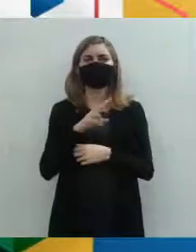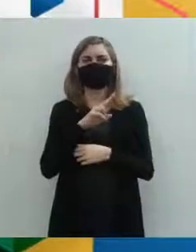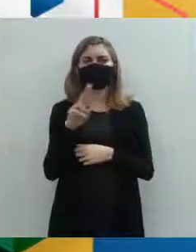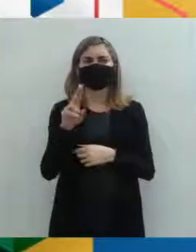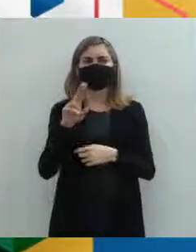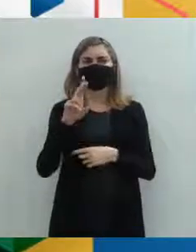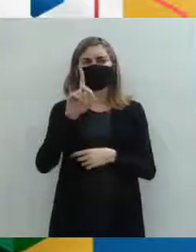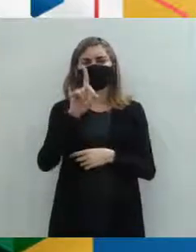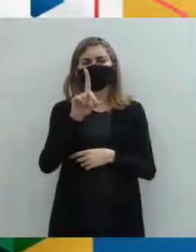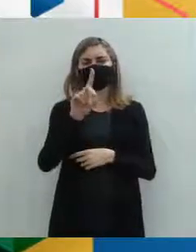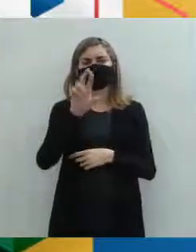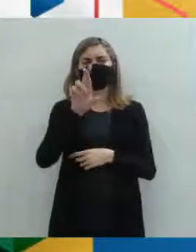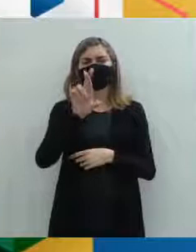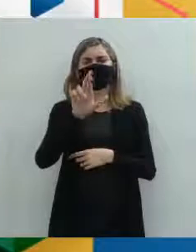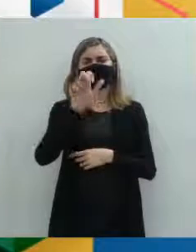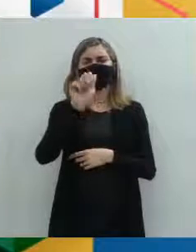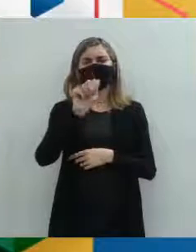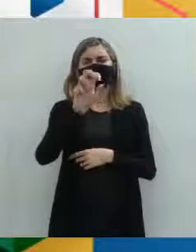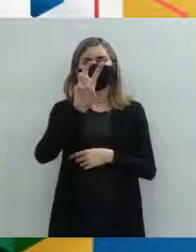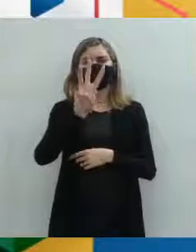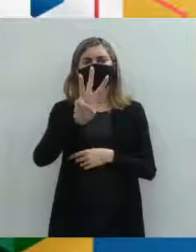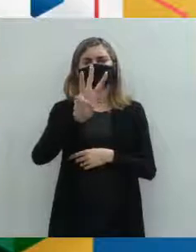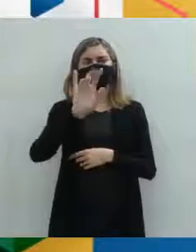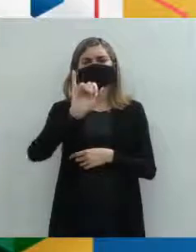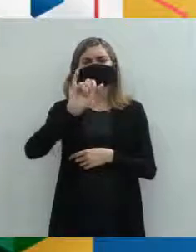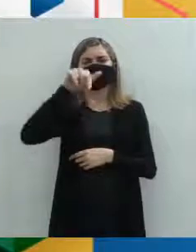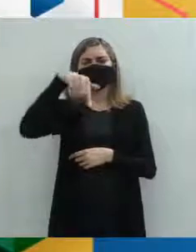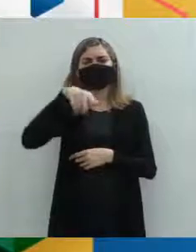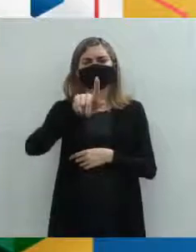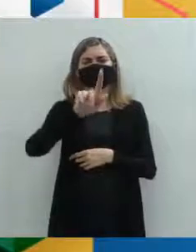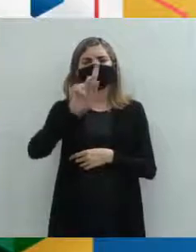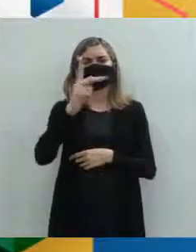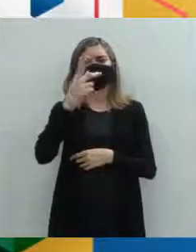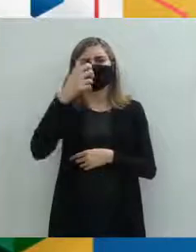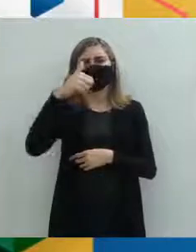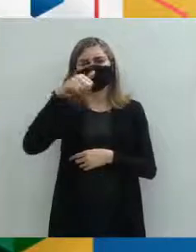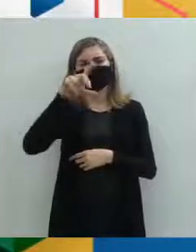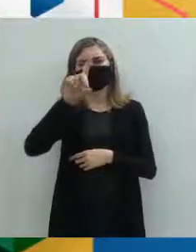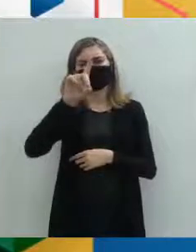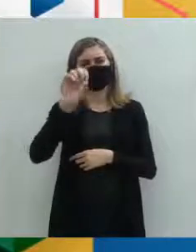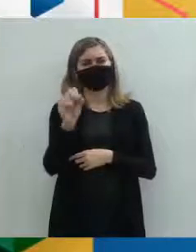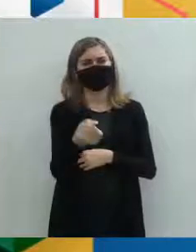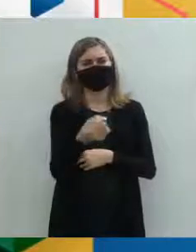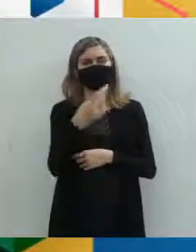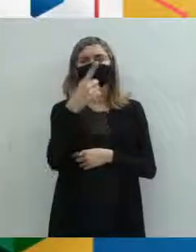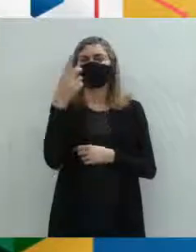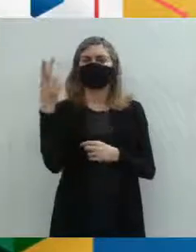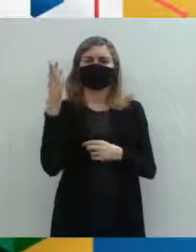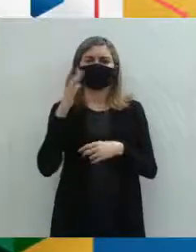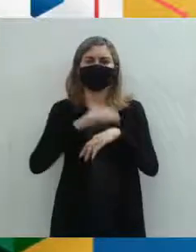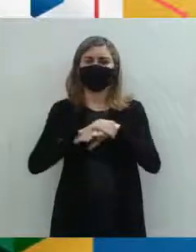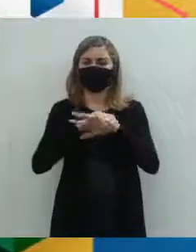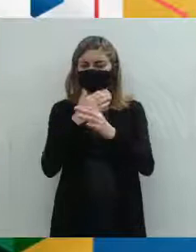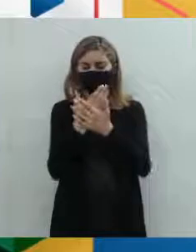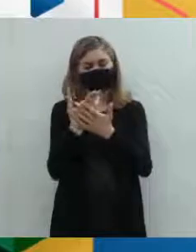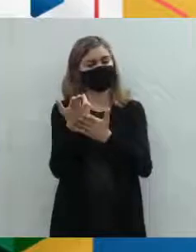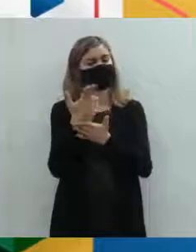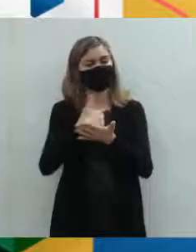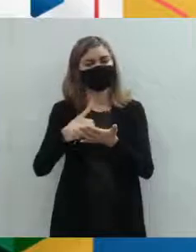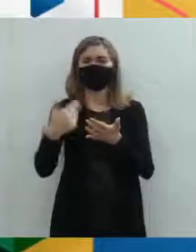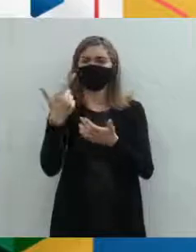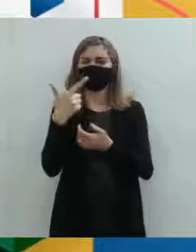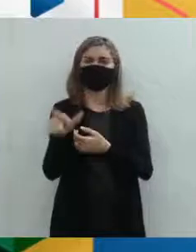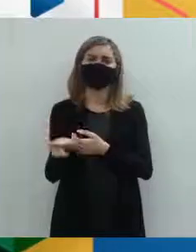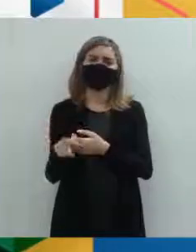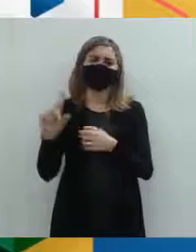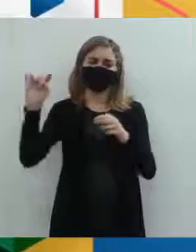Drawing Hands, tá? Drawing Hands, que é justamente uma mão desenhando a outra. Então a gente tem um